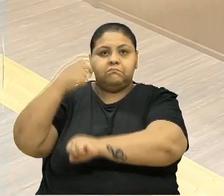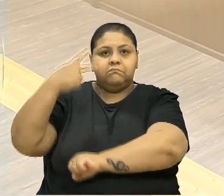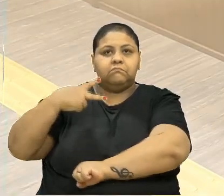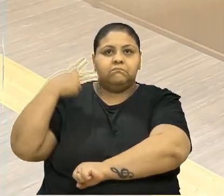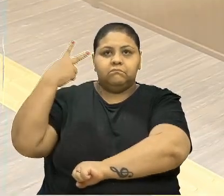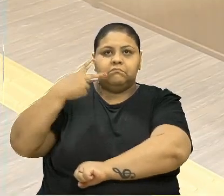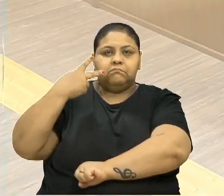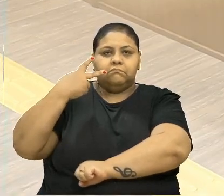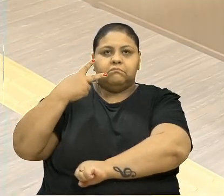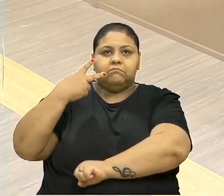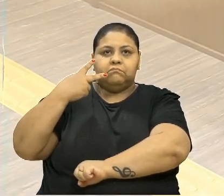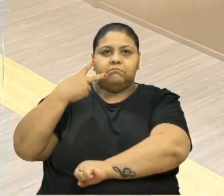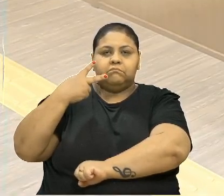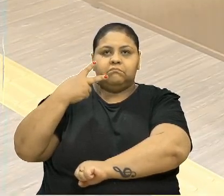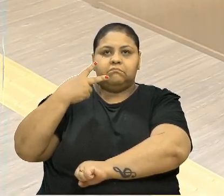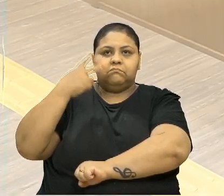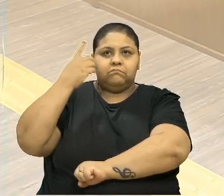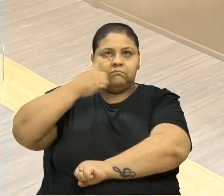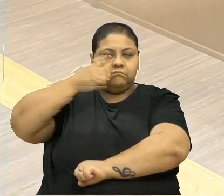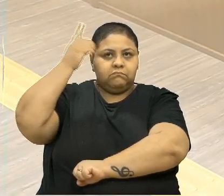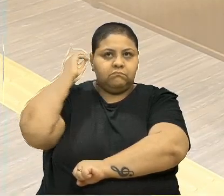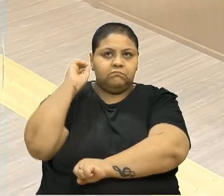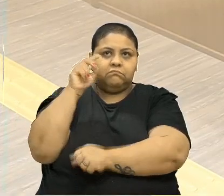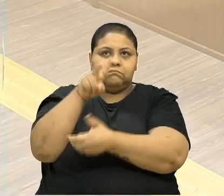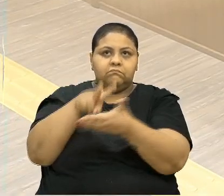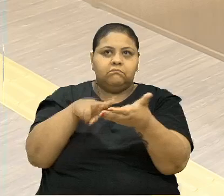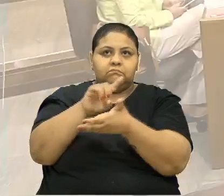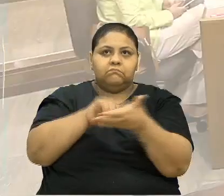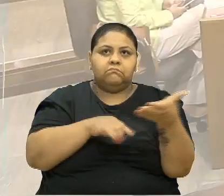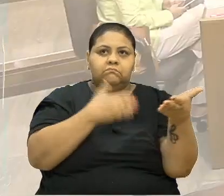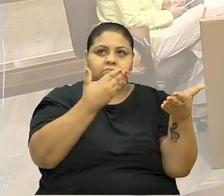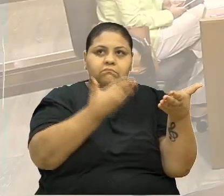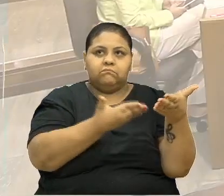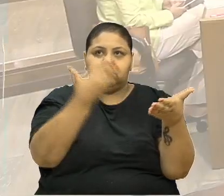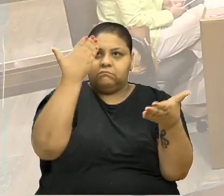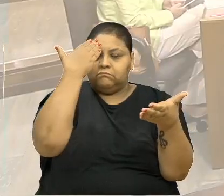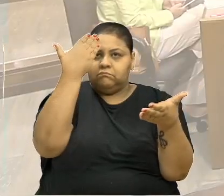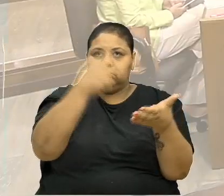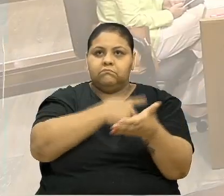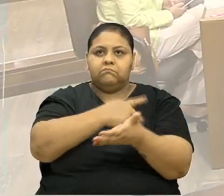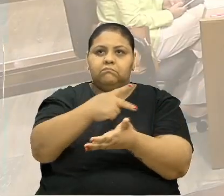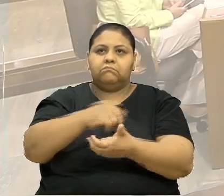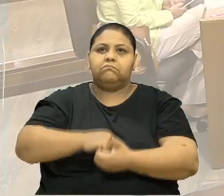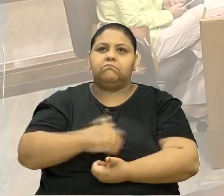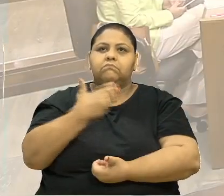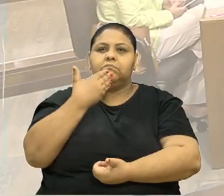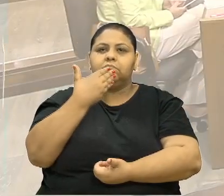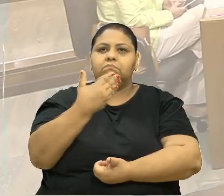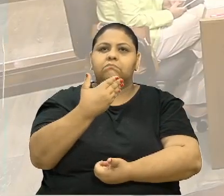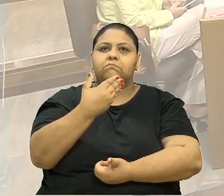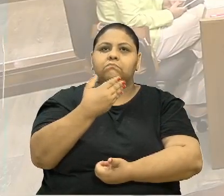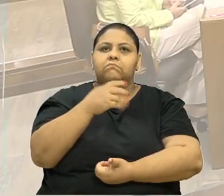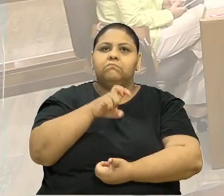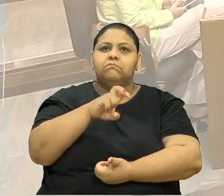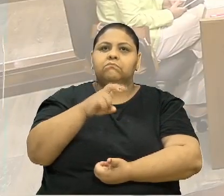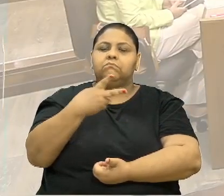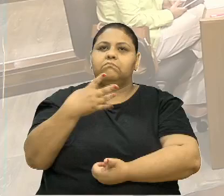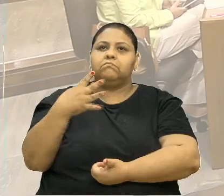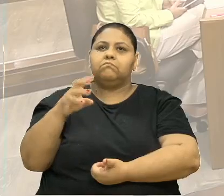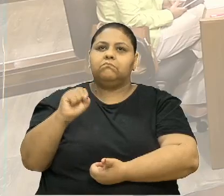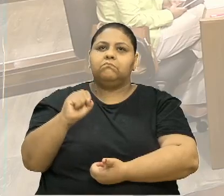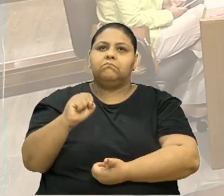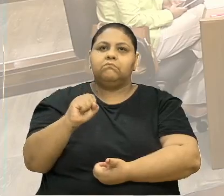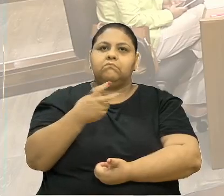vereador Lucas Gil. Com a palavra, o relator para a leitura do parecer. Obrigado, presidente. Parecer número